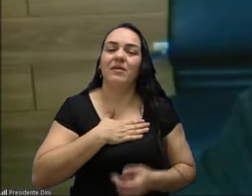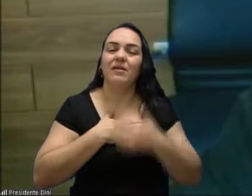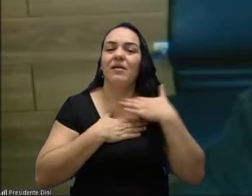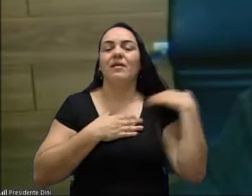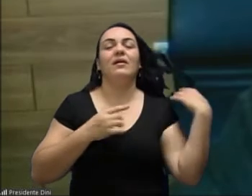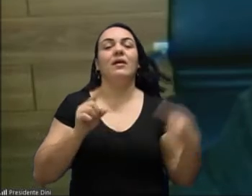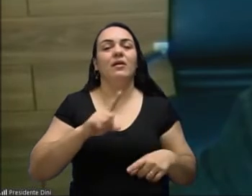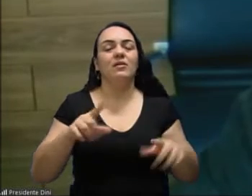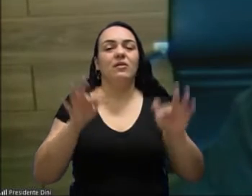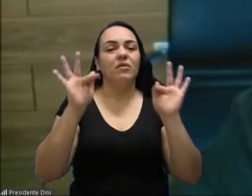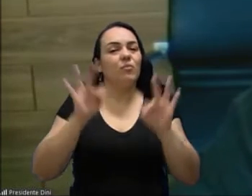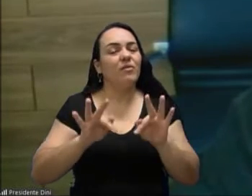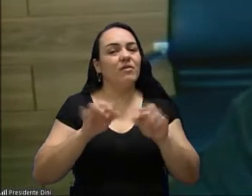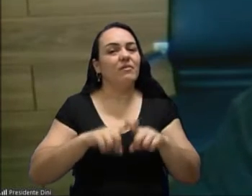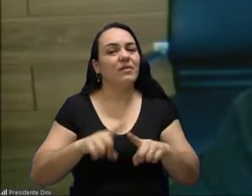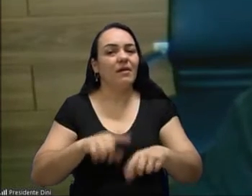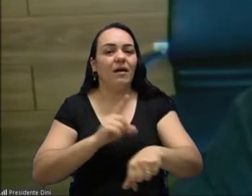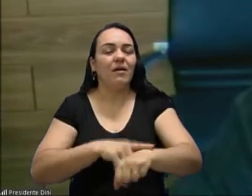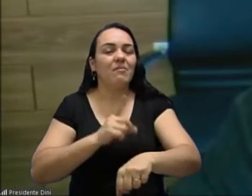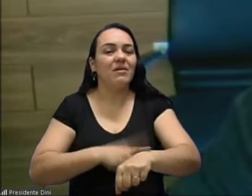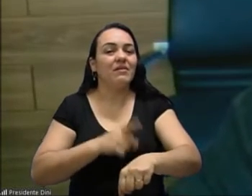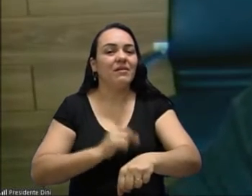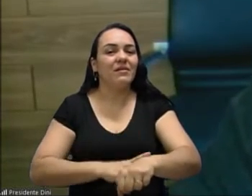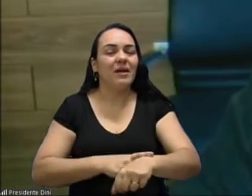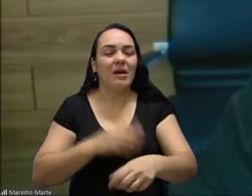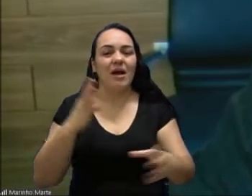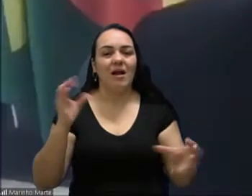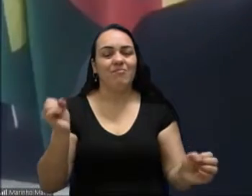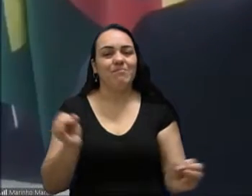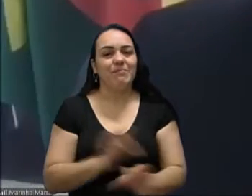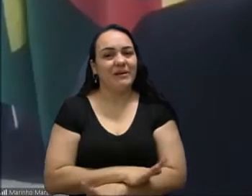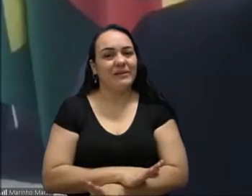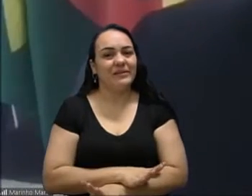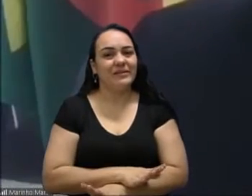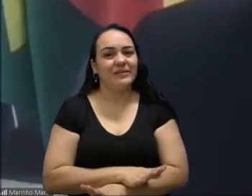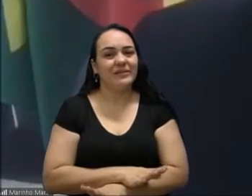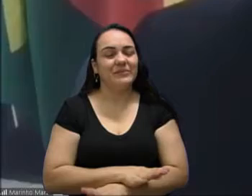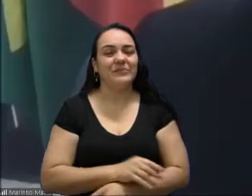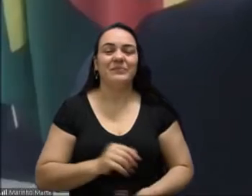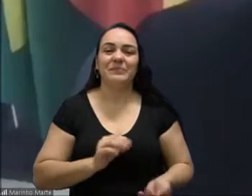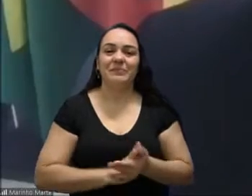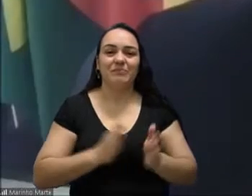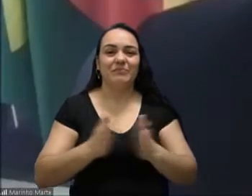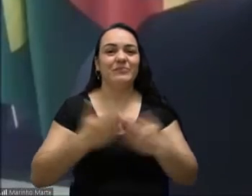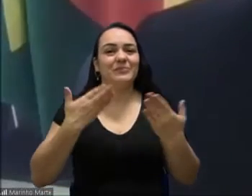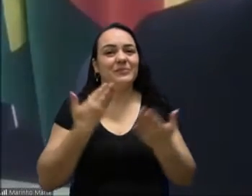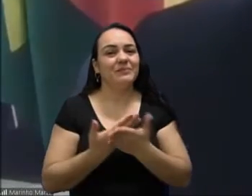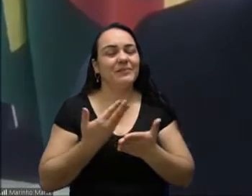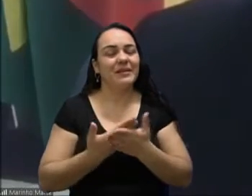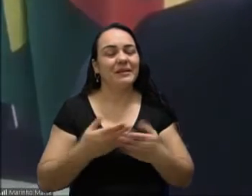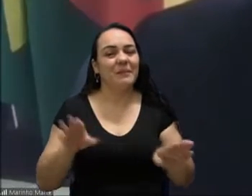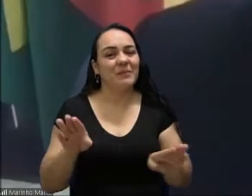Só pra finalizar, que o nosso tempo já acabou. Já acabou, e acabou o tempo do requerimento também.